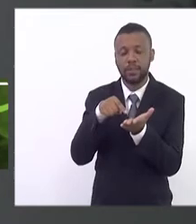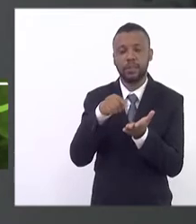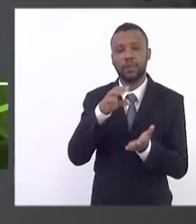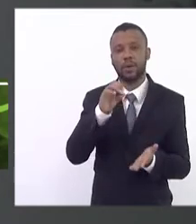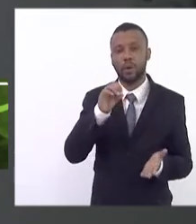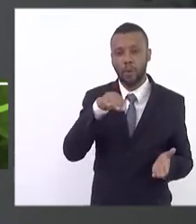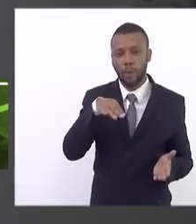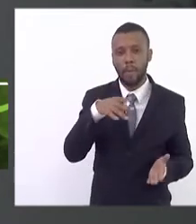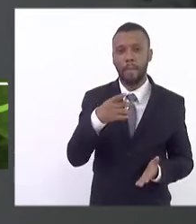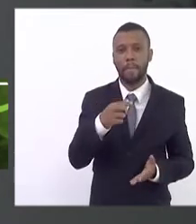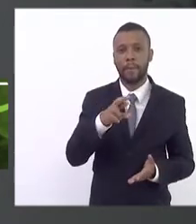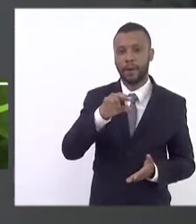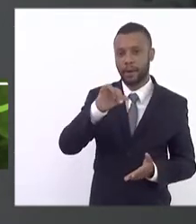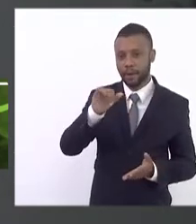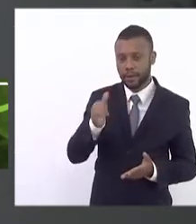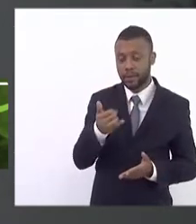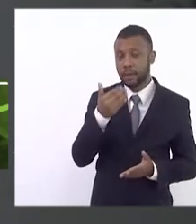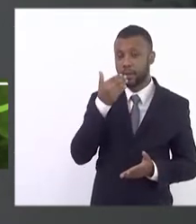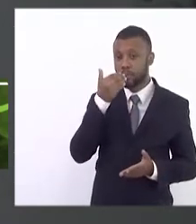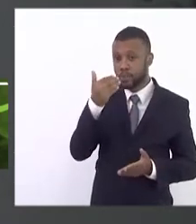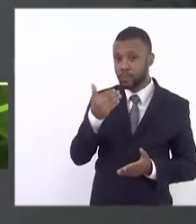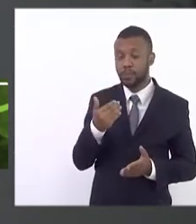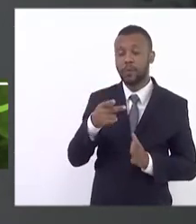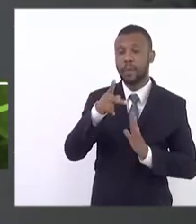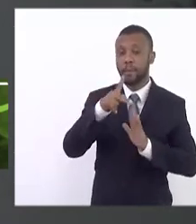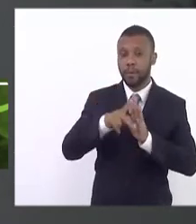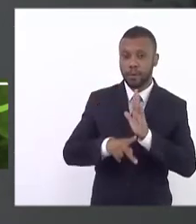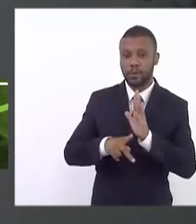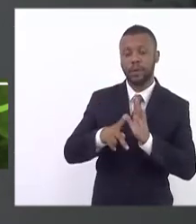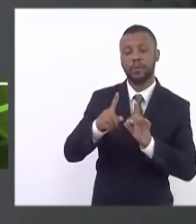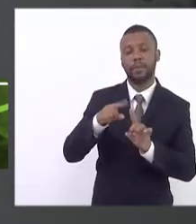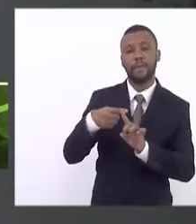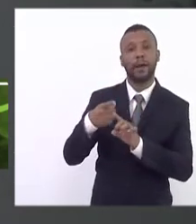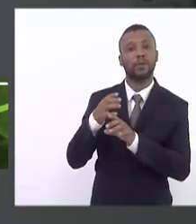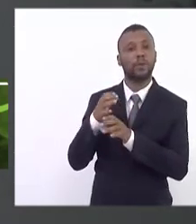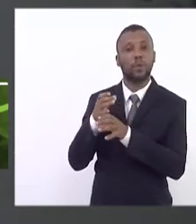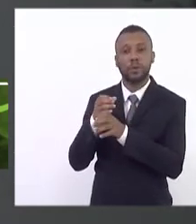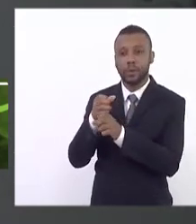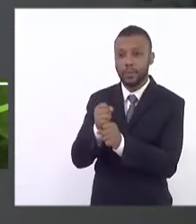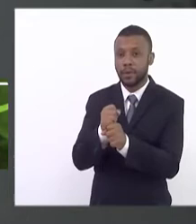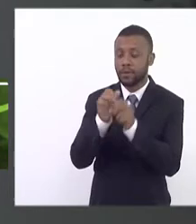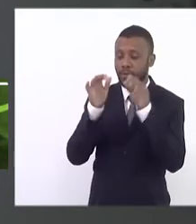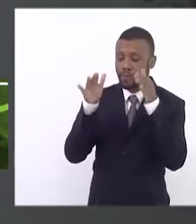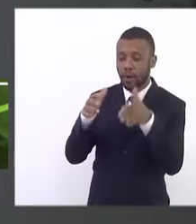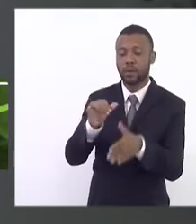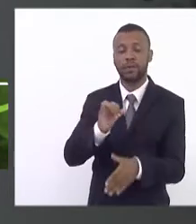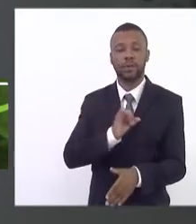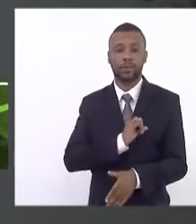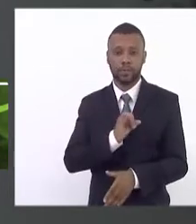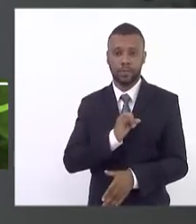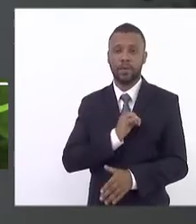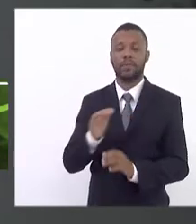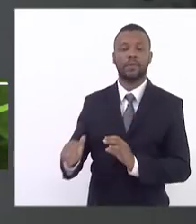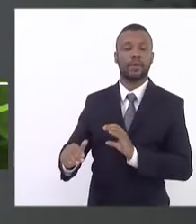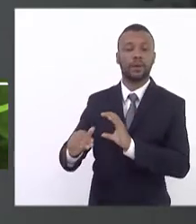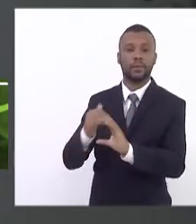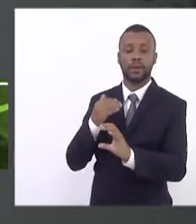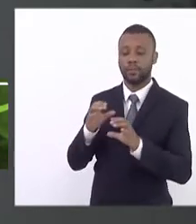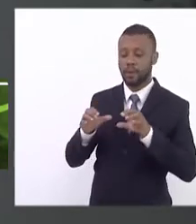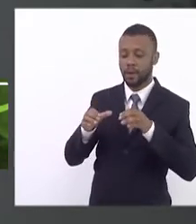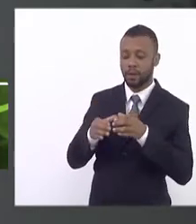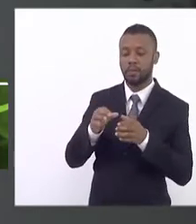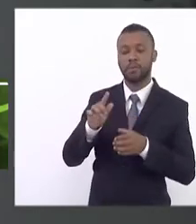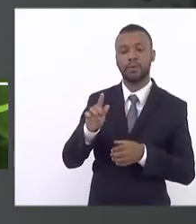ele nos solicitou que o projeto e orçamento de Itaboraí fosse encaminhado para o GAT. Assim